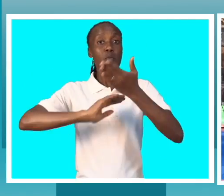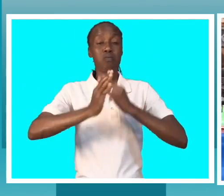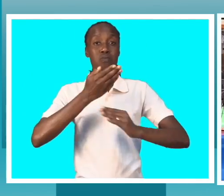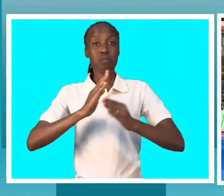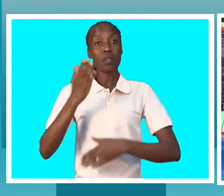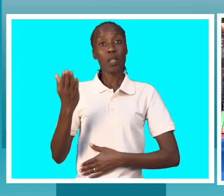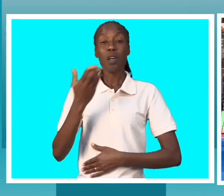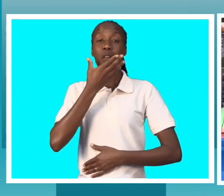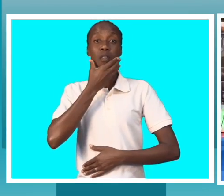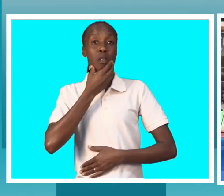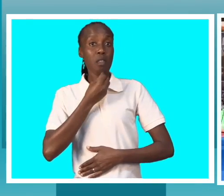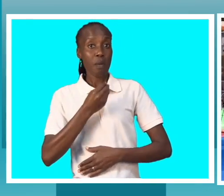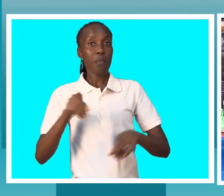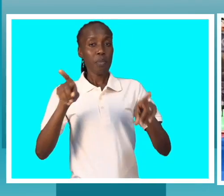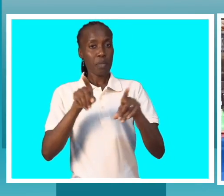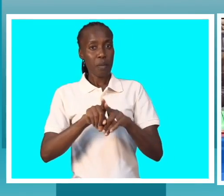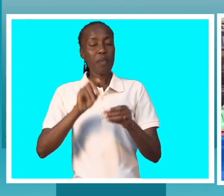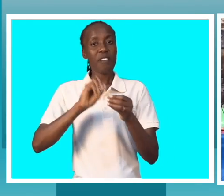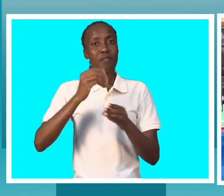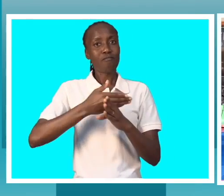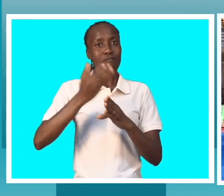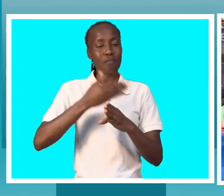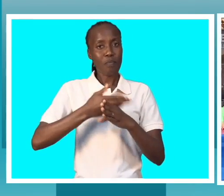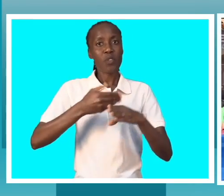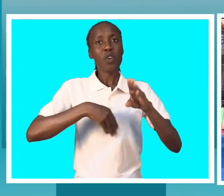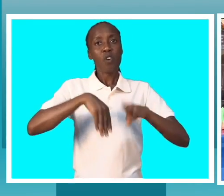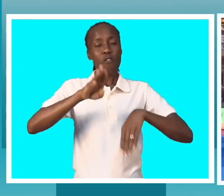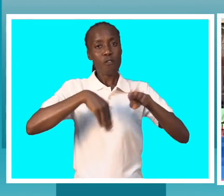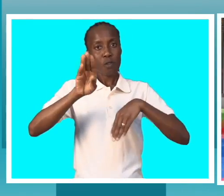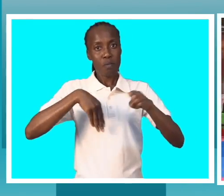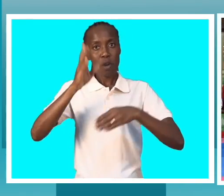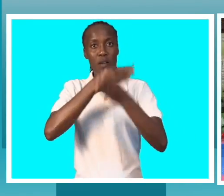marciais, Fenias é também praticante do futebol amputado.